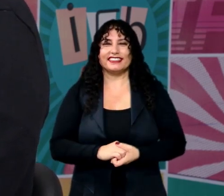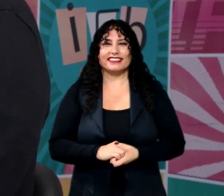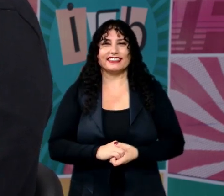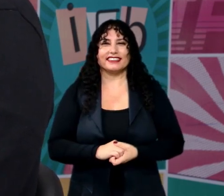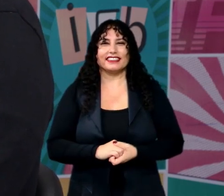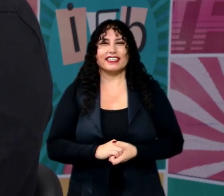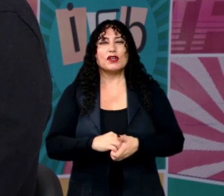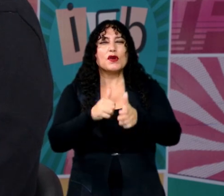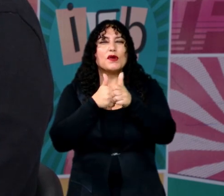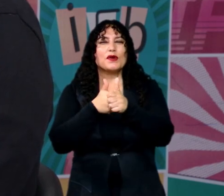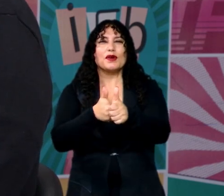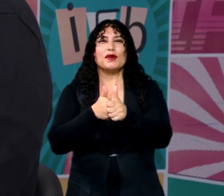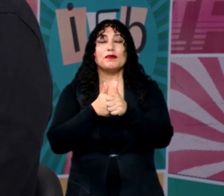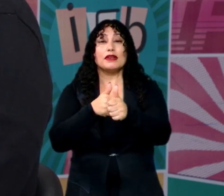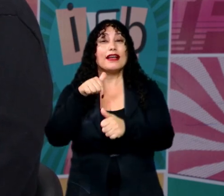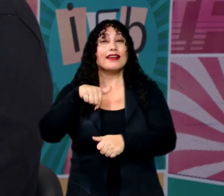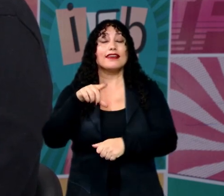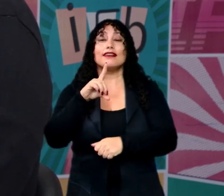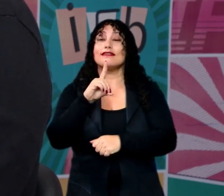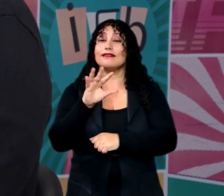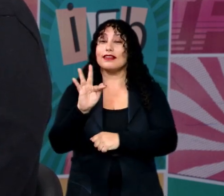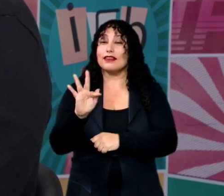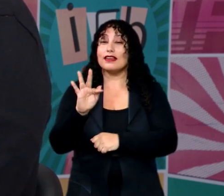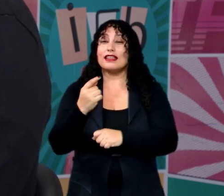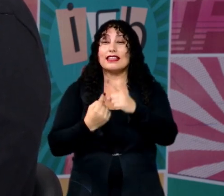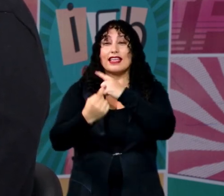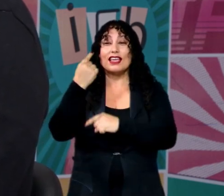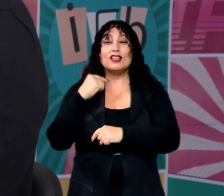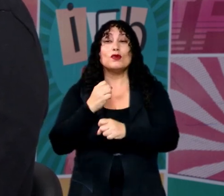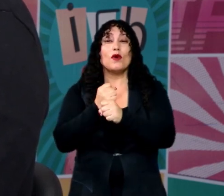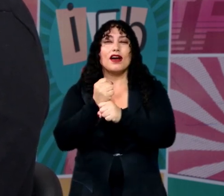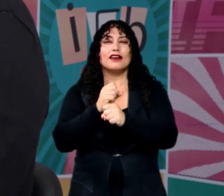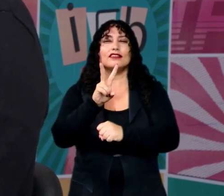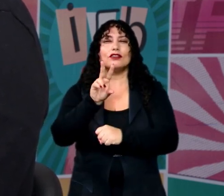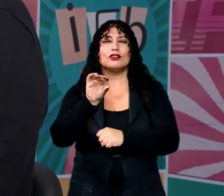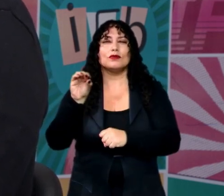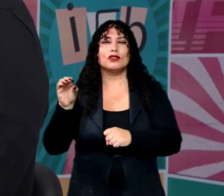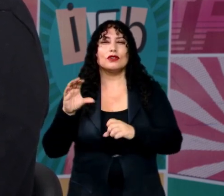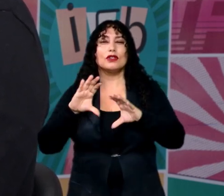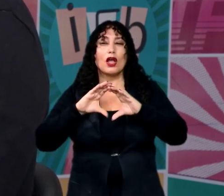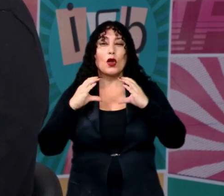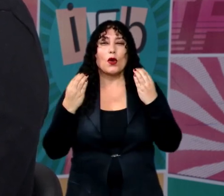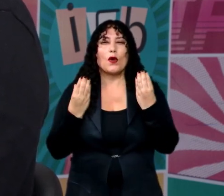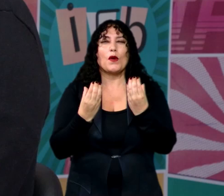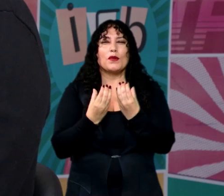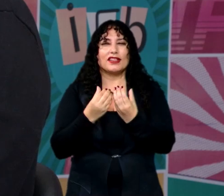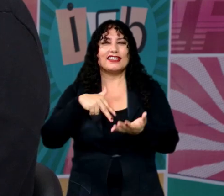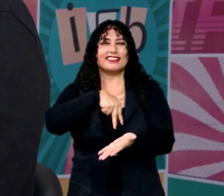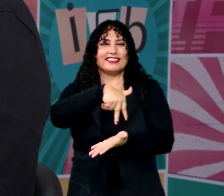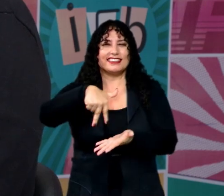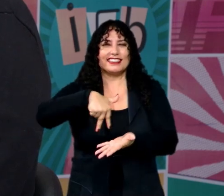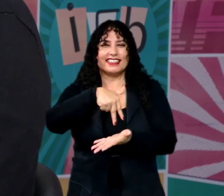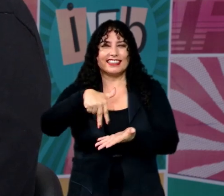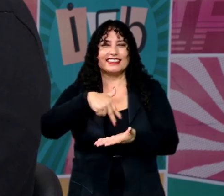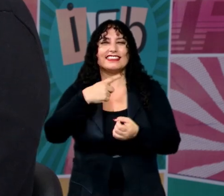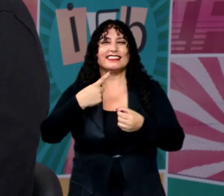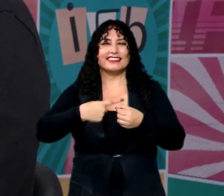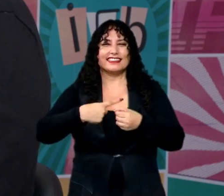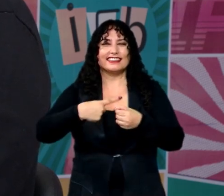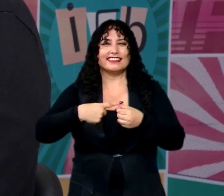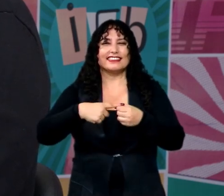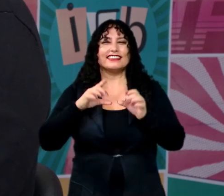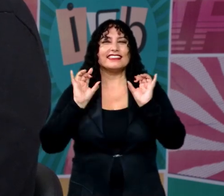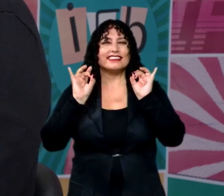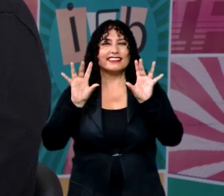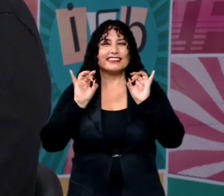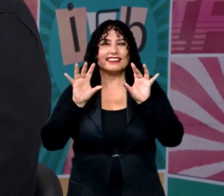o que eu acompanhei no DF desde os anos 2000, da comunidade da dança da cidade, né,